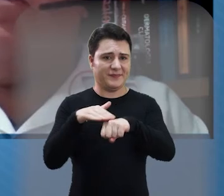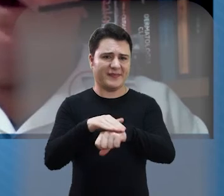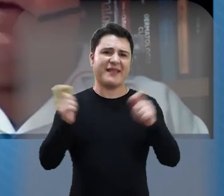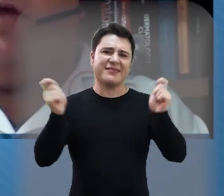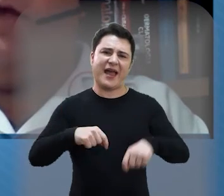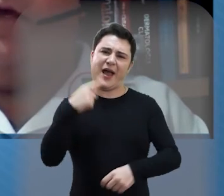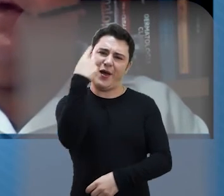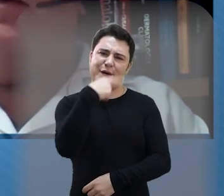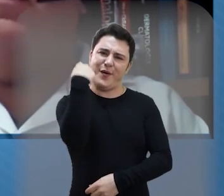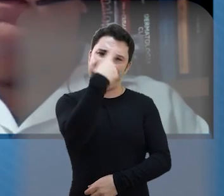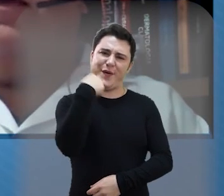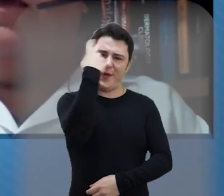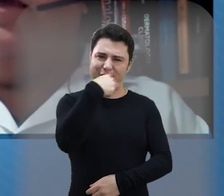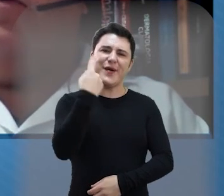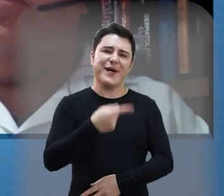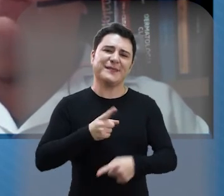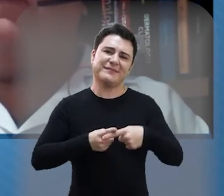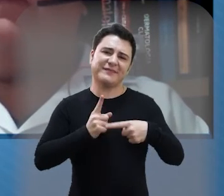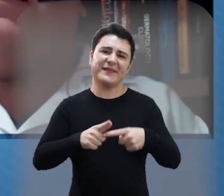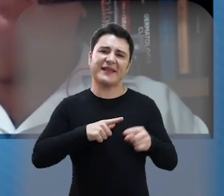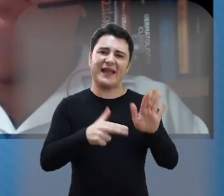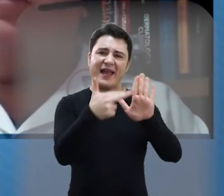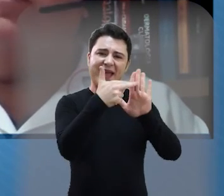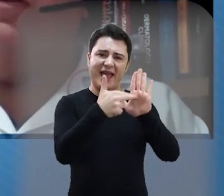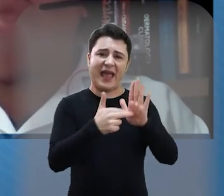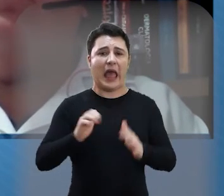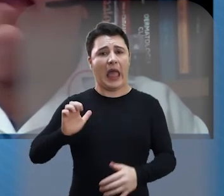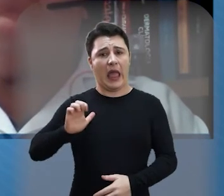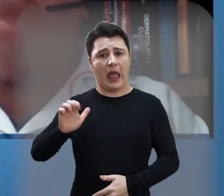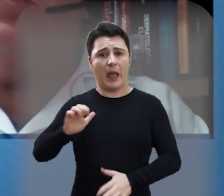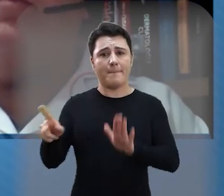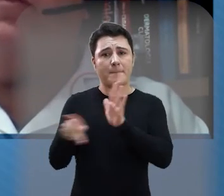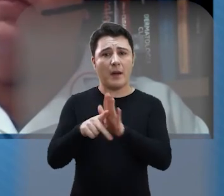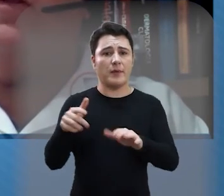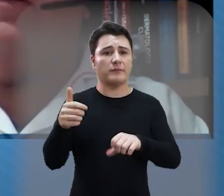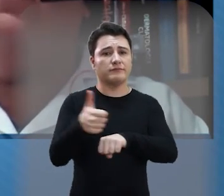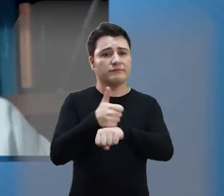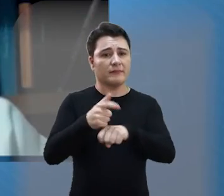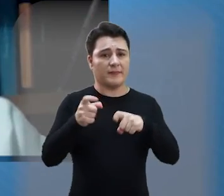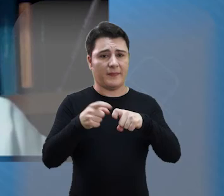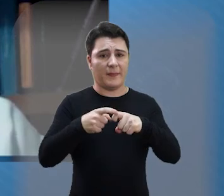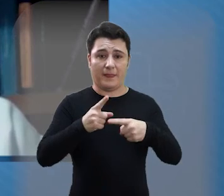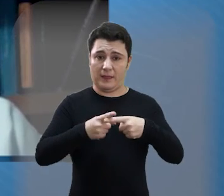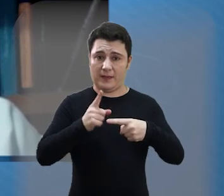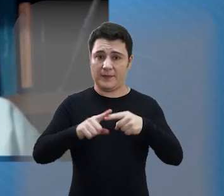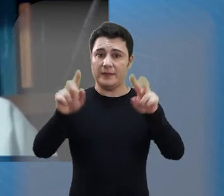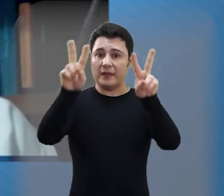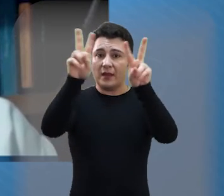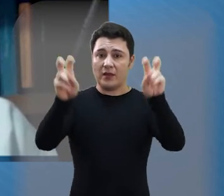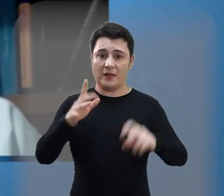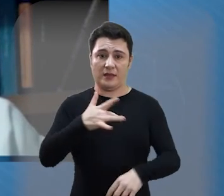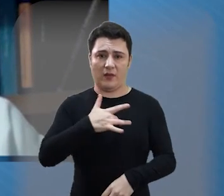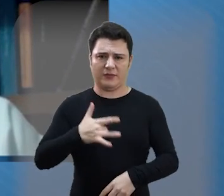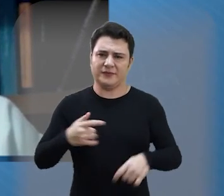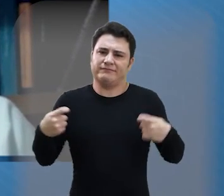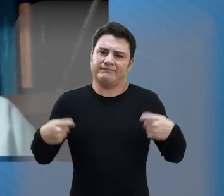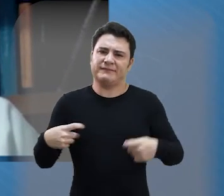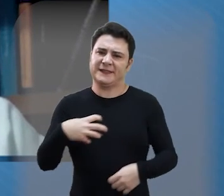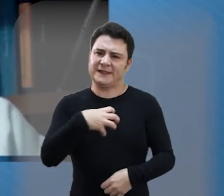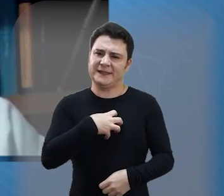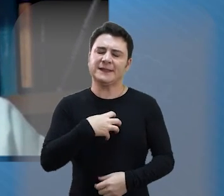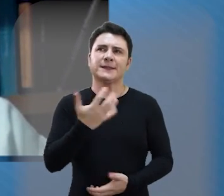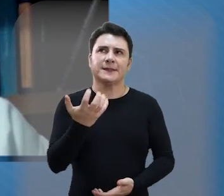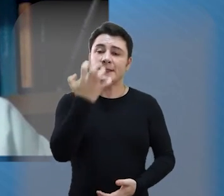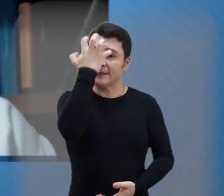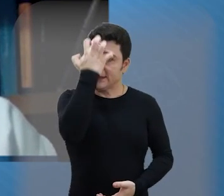gente ficaria horas aqui. Eu acho que tem os preceitos éticos da medicina que a gente tem que lidar com